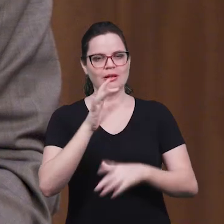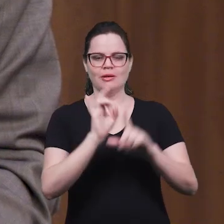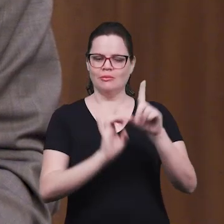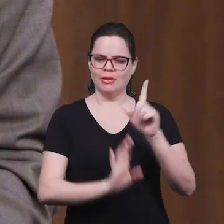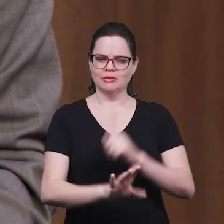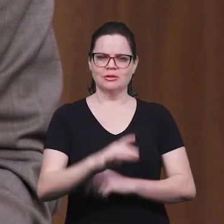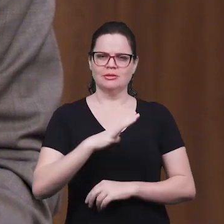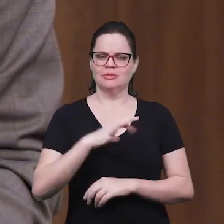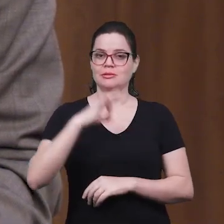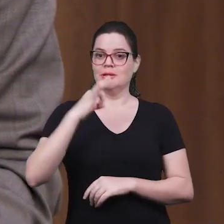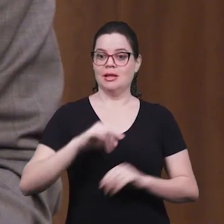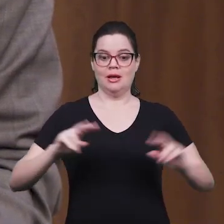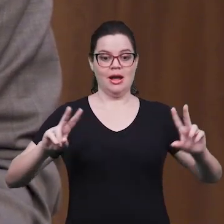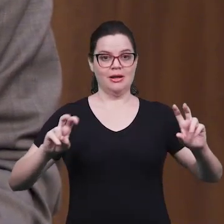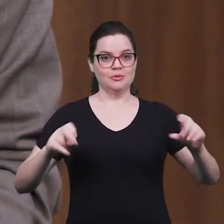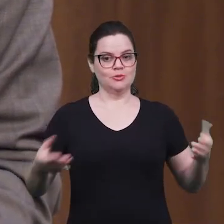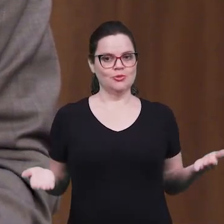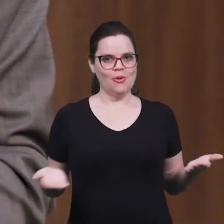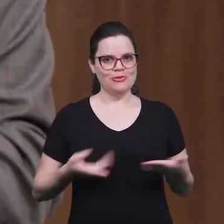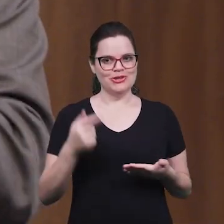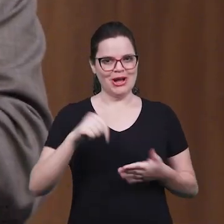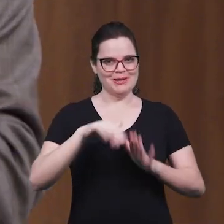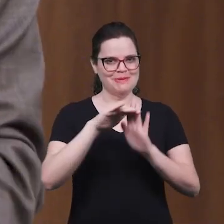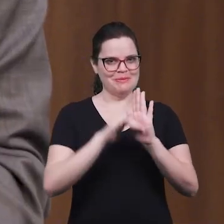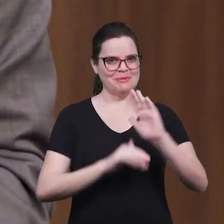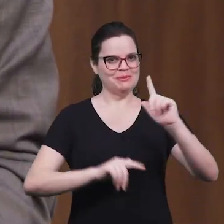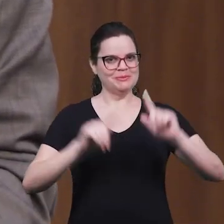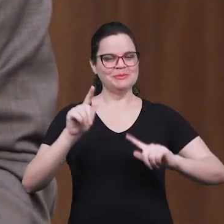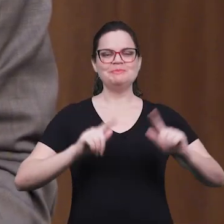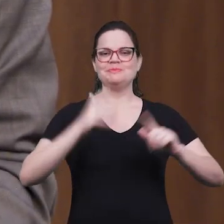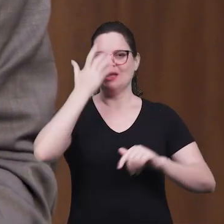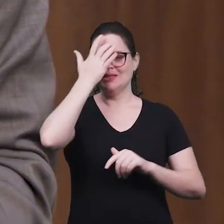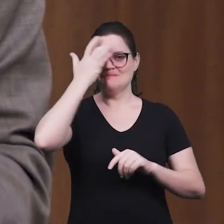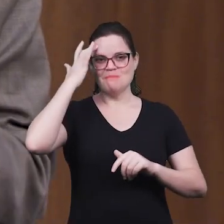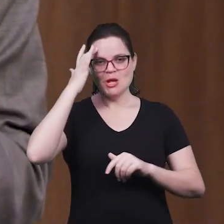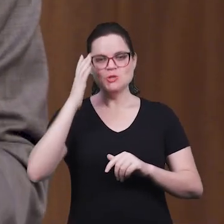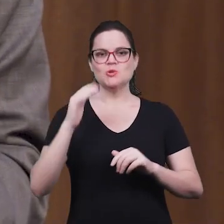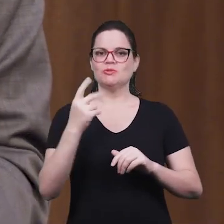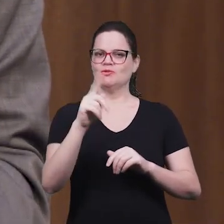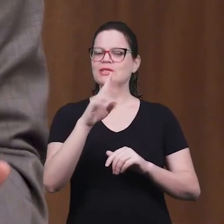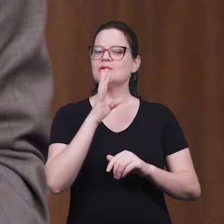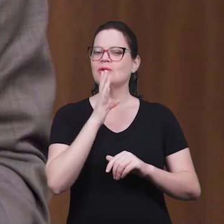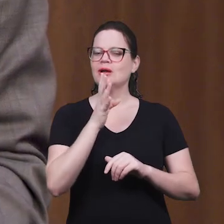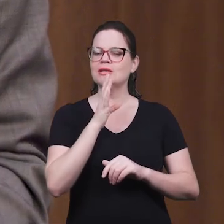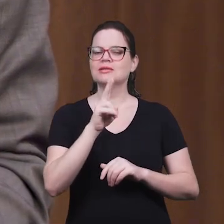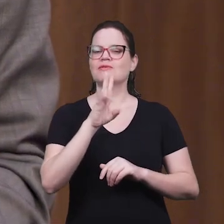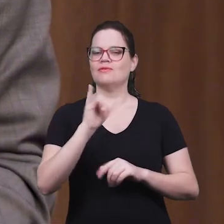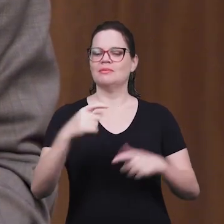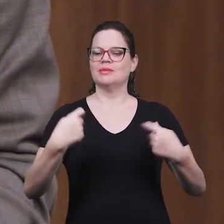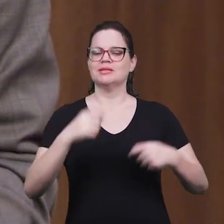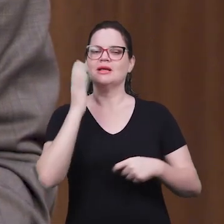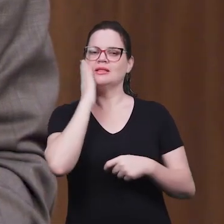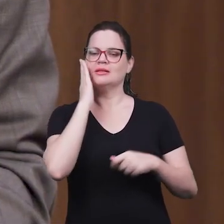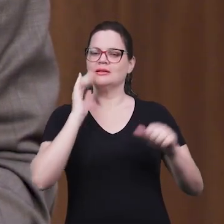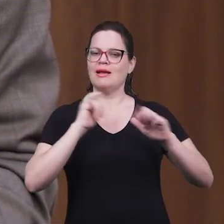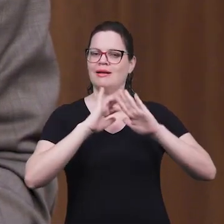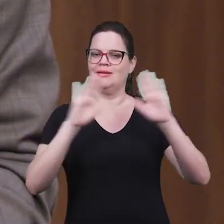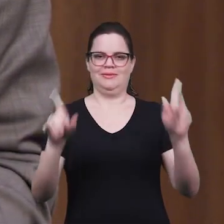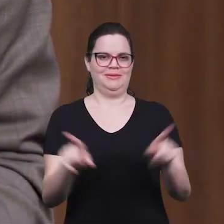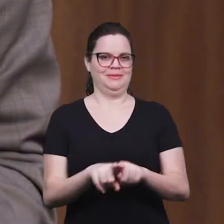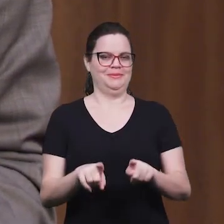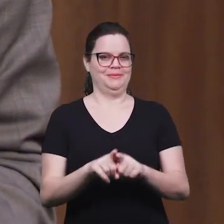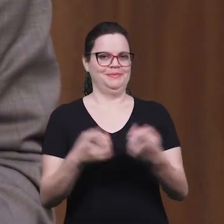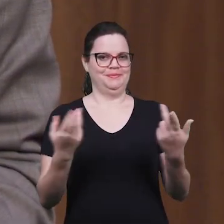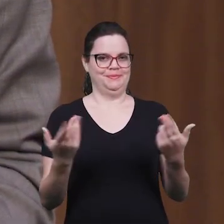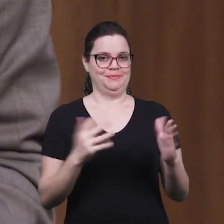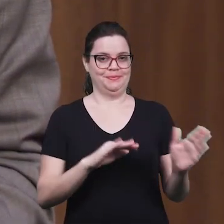tenho certeza que o assunto de hoje, muitas pessoas à sua volta vão querer saber do que está se passando. O nosso assunto